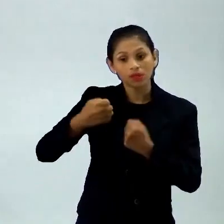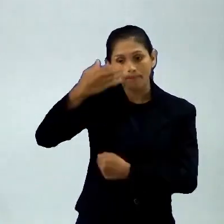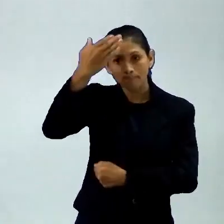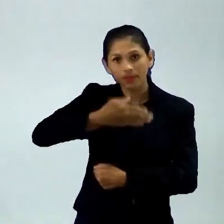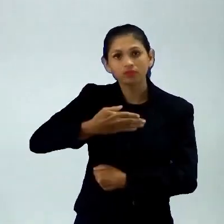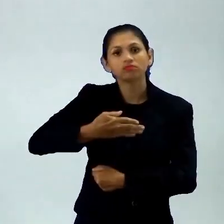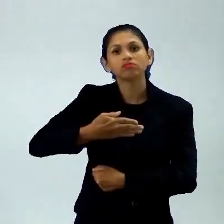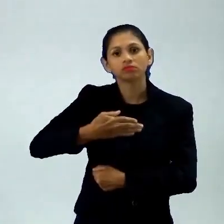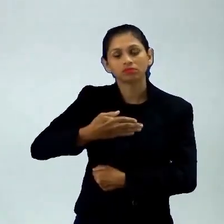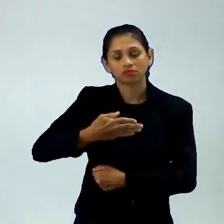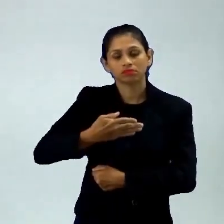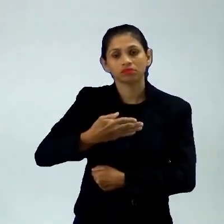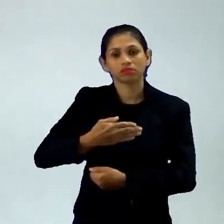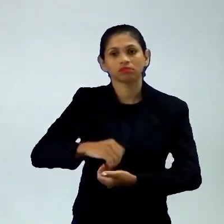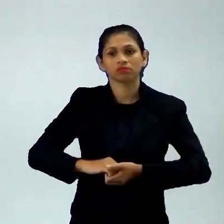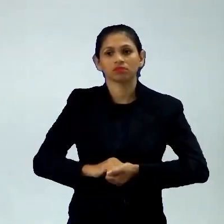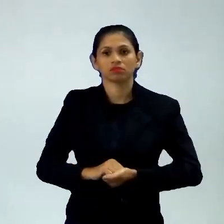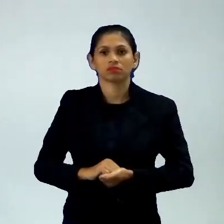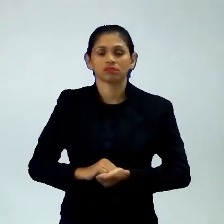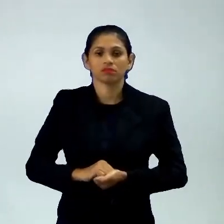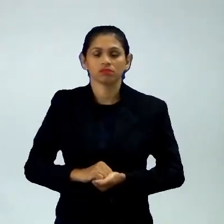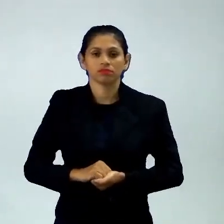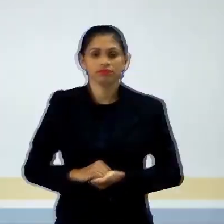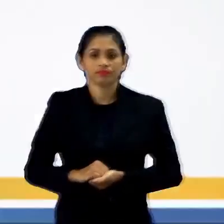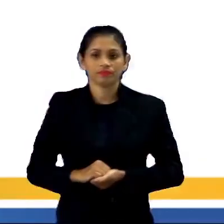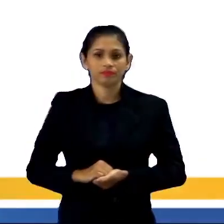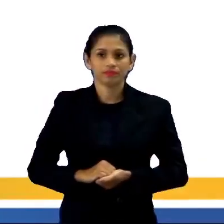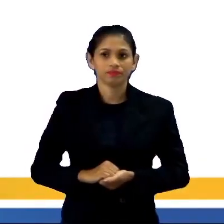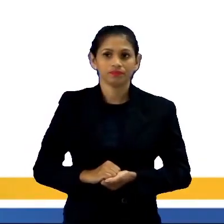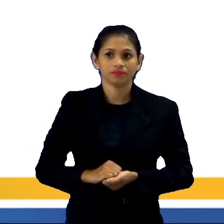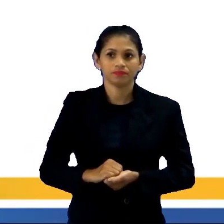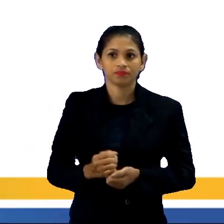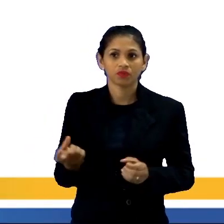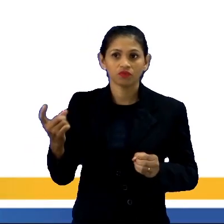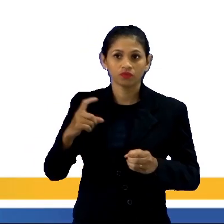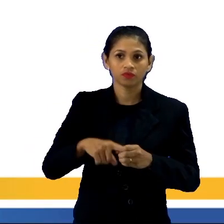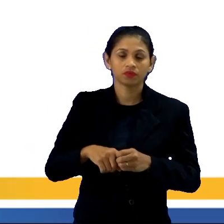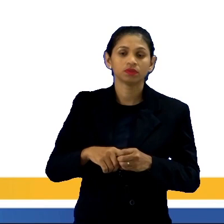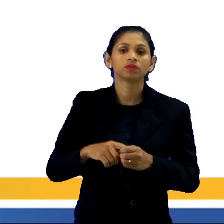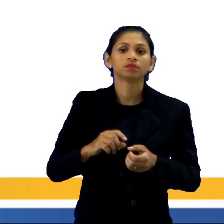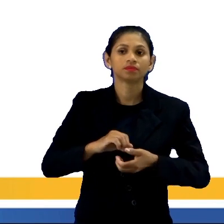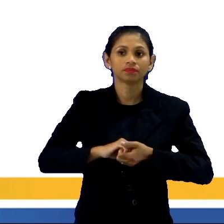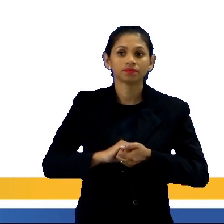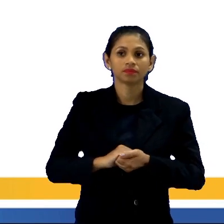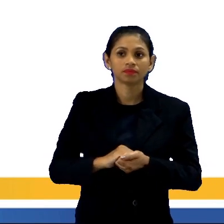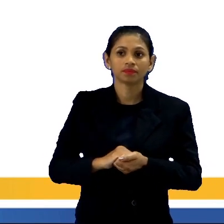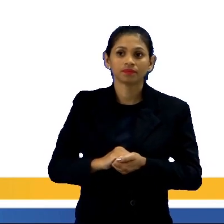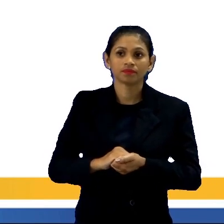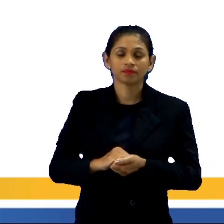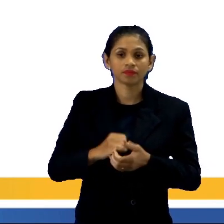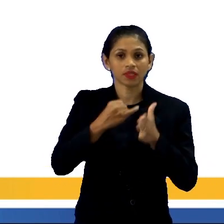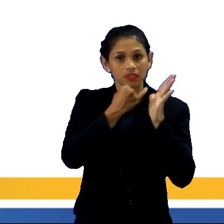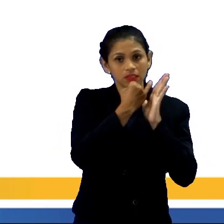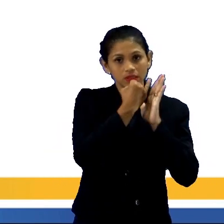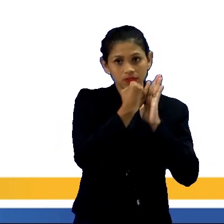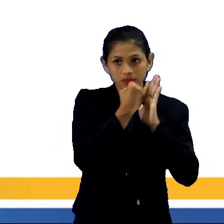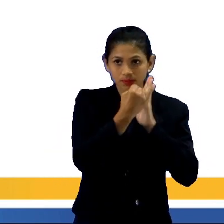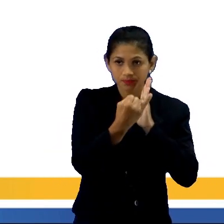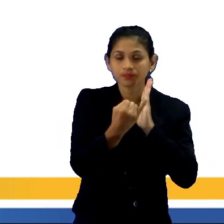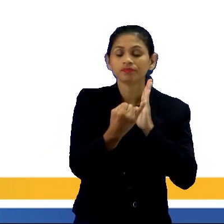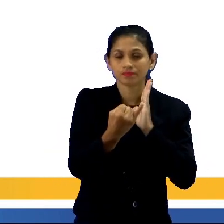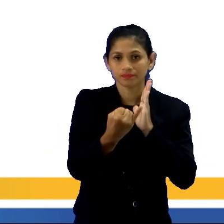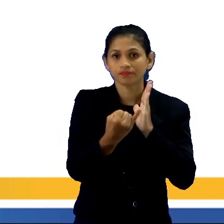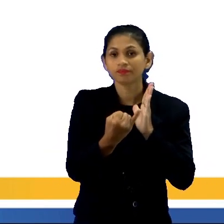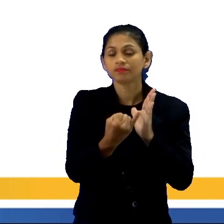justificativas para defender aquele seu ponto de vista, tá bom? Então, voltando aqui para a tela, a introdução, né, os